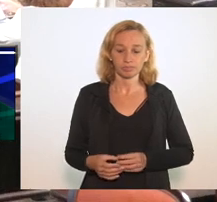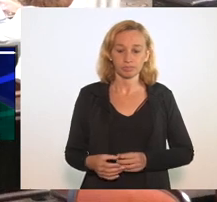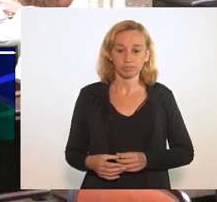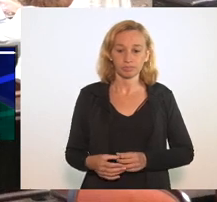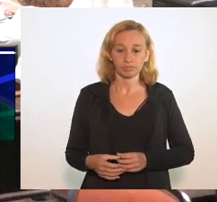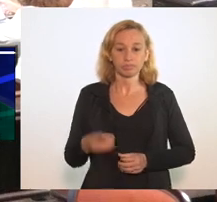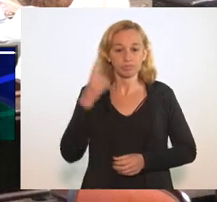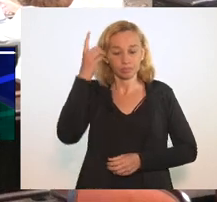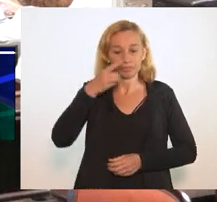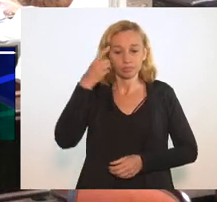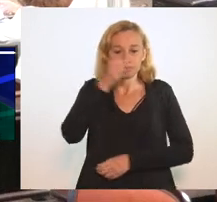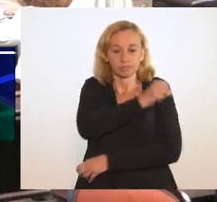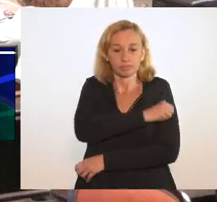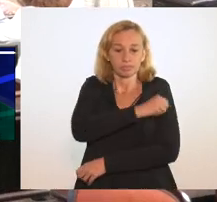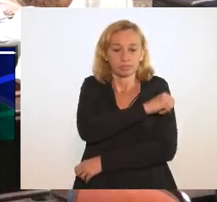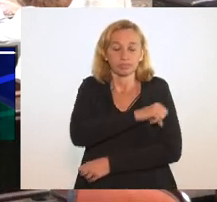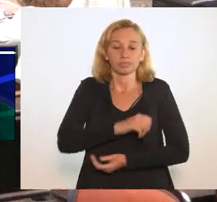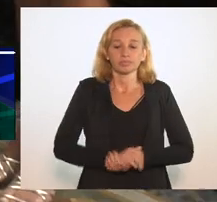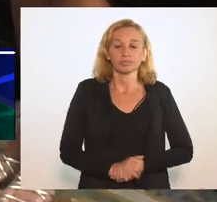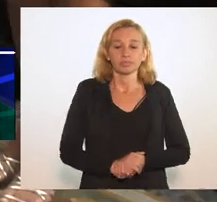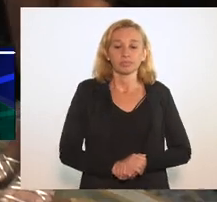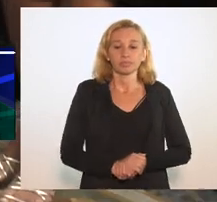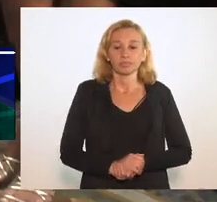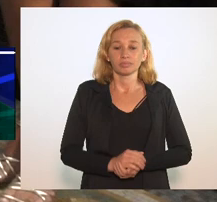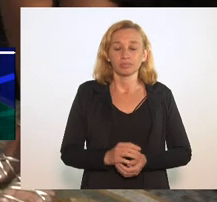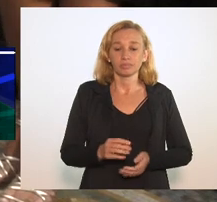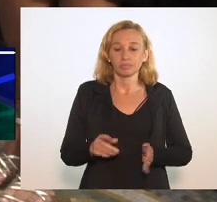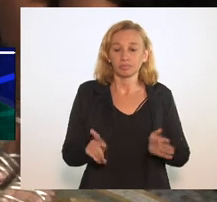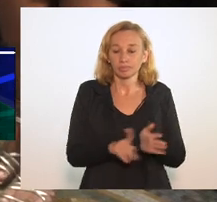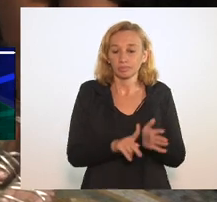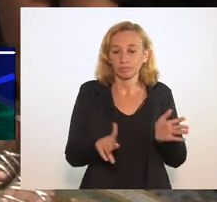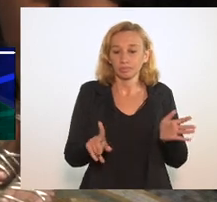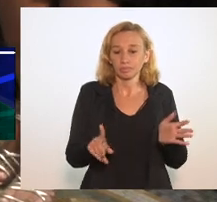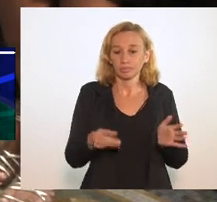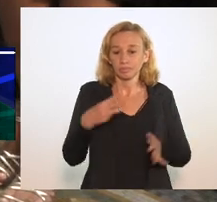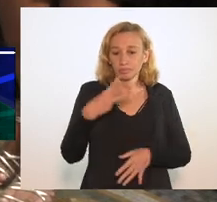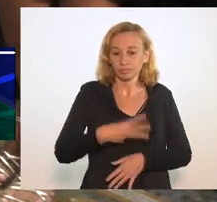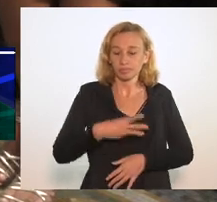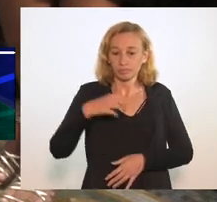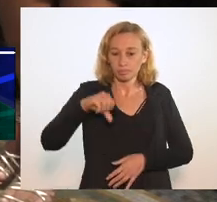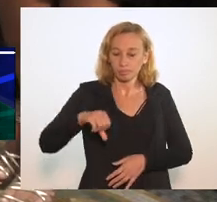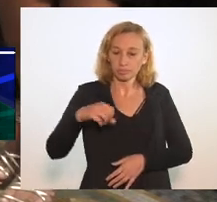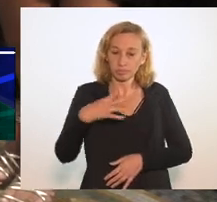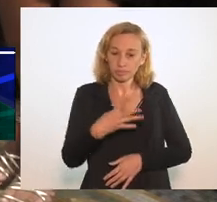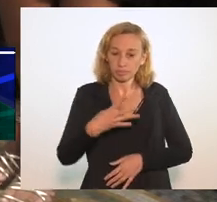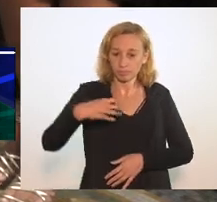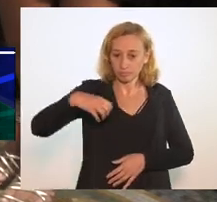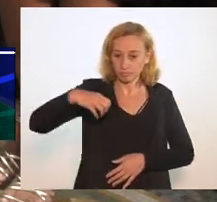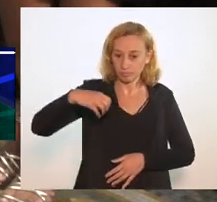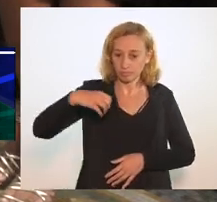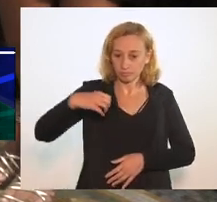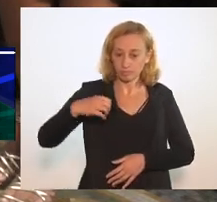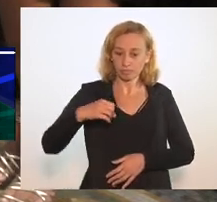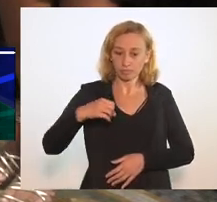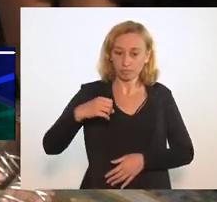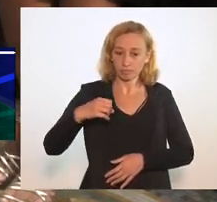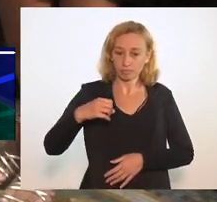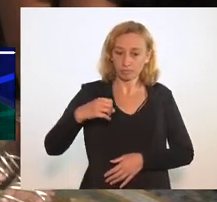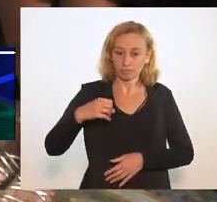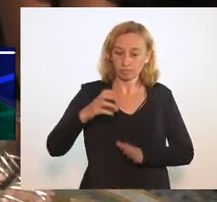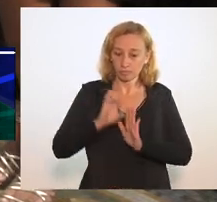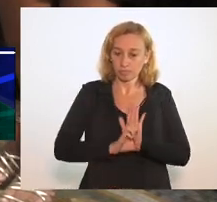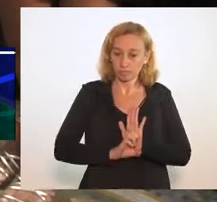Deputada enfermeira Regiane. Projeto 3494 tem a emenda das... Nós estamos dando parecer com emendas,